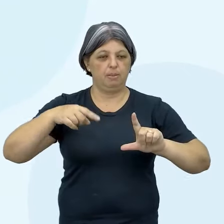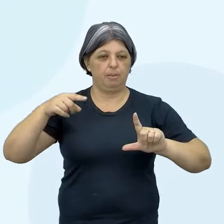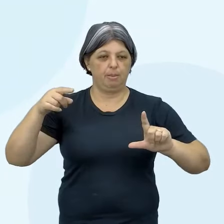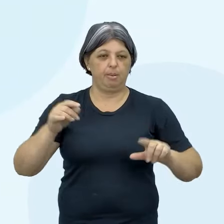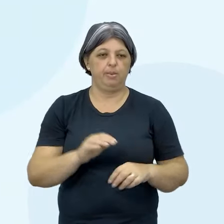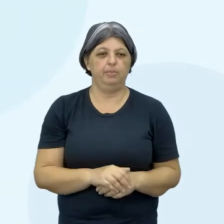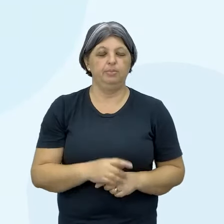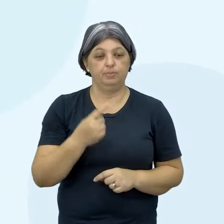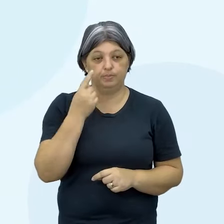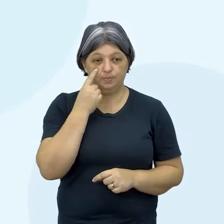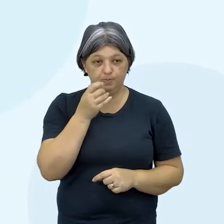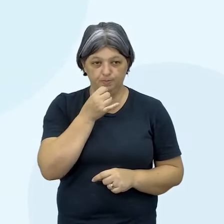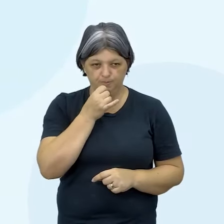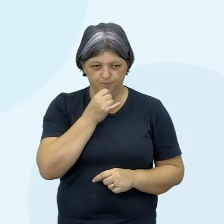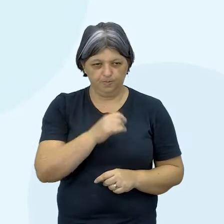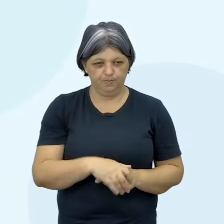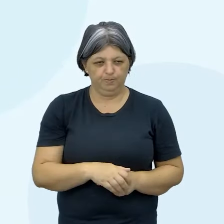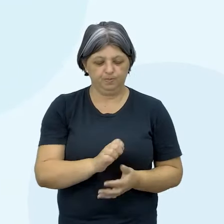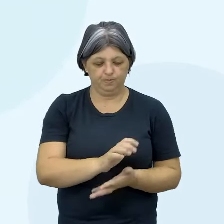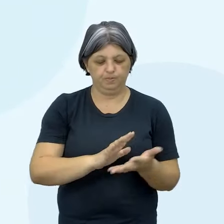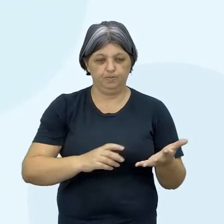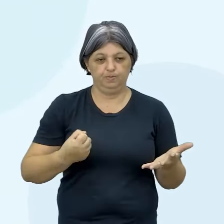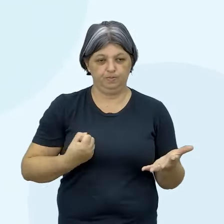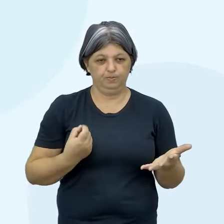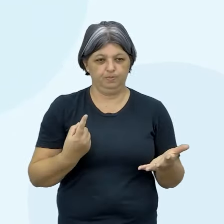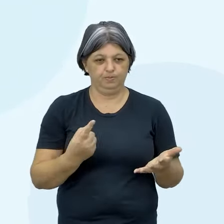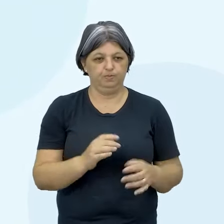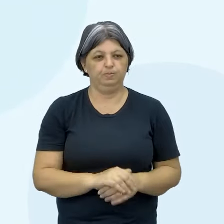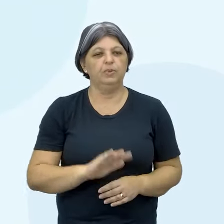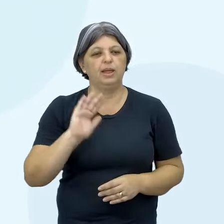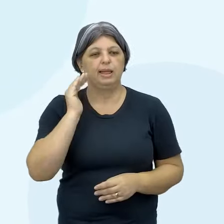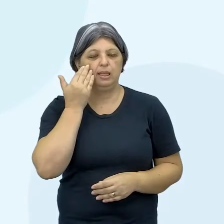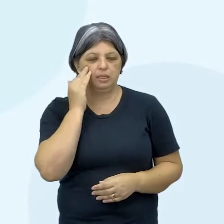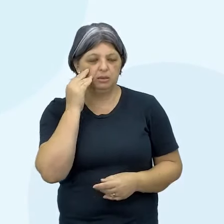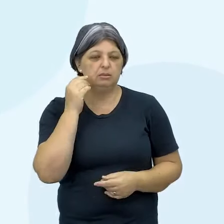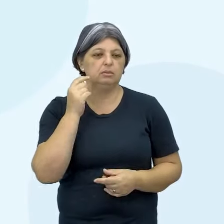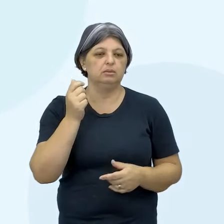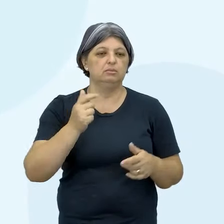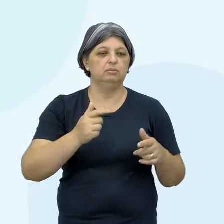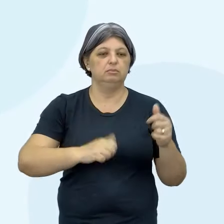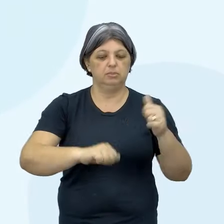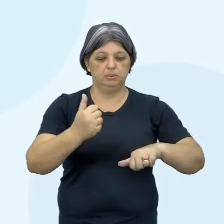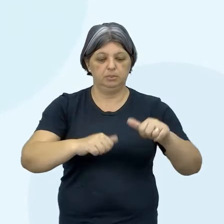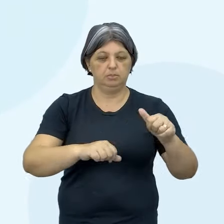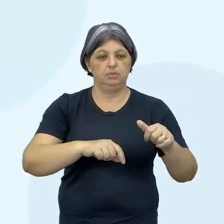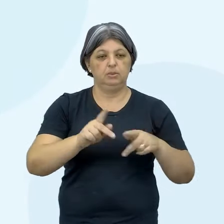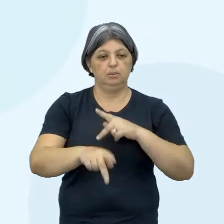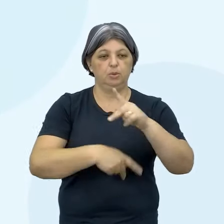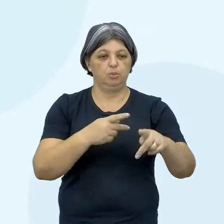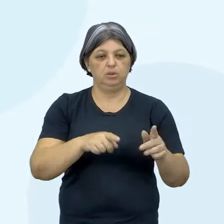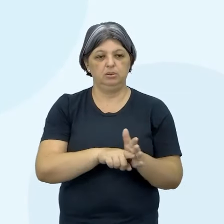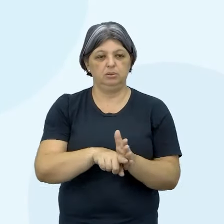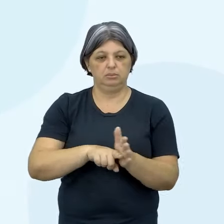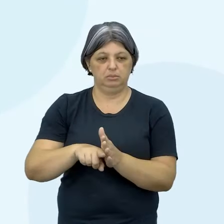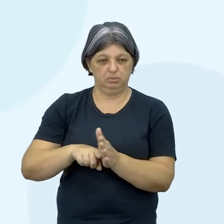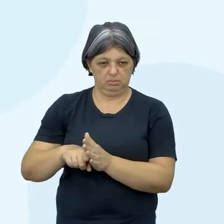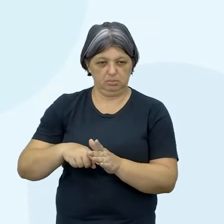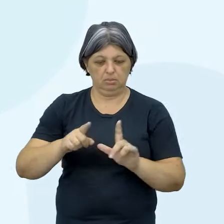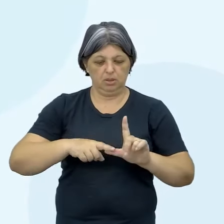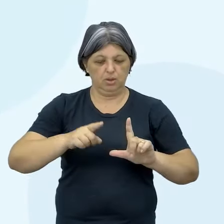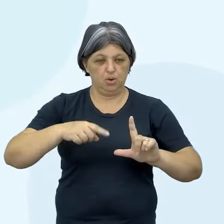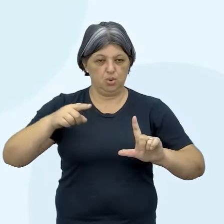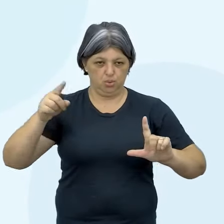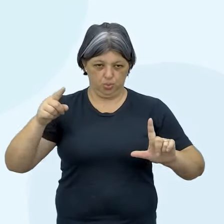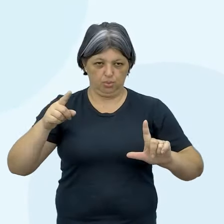trabalhar, por exemplo, aqui, ó, na atividade 1, interpretam e analisam população representada por meio de índice. Essa